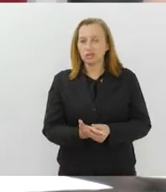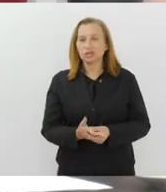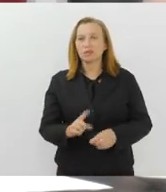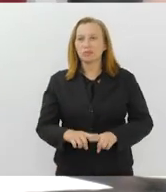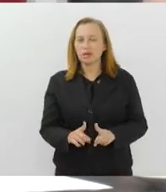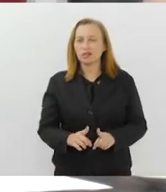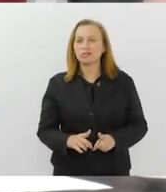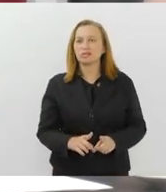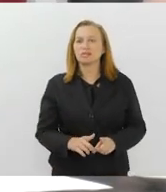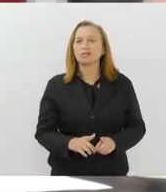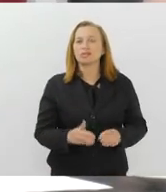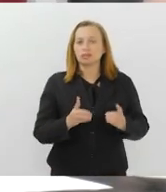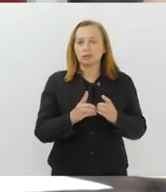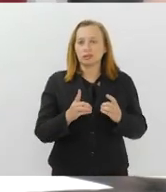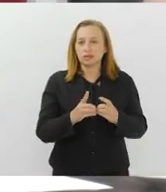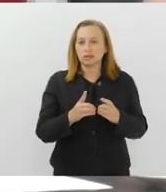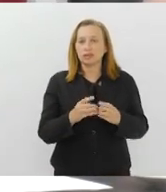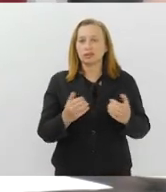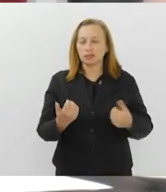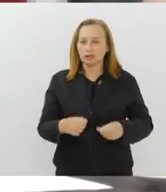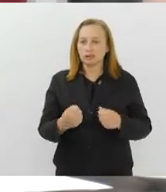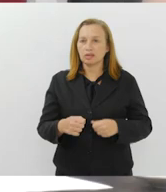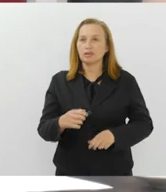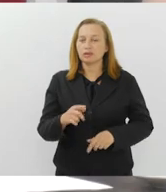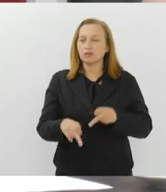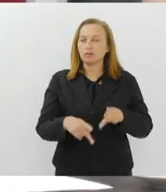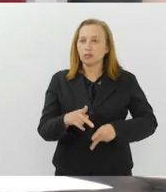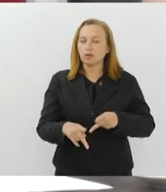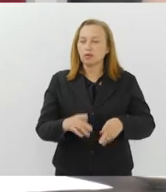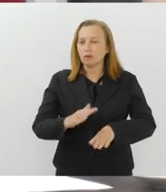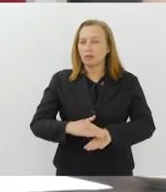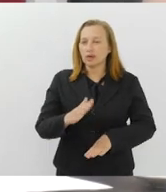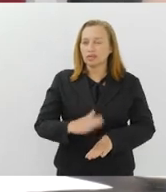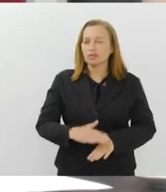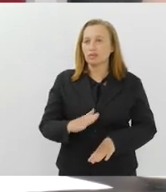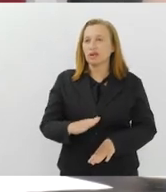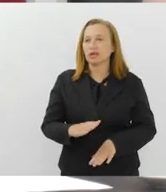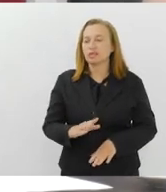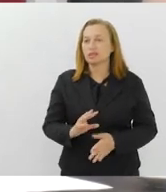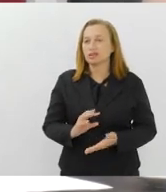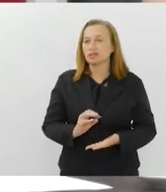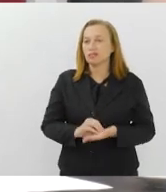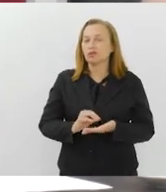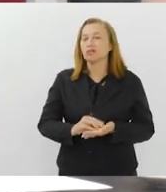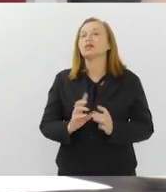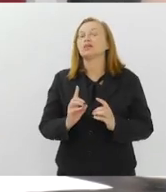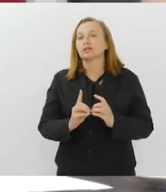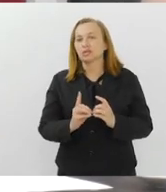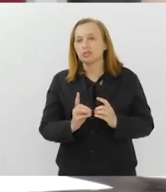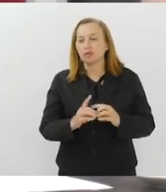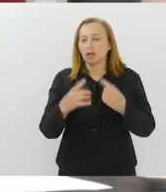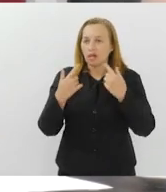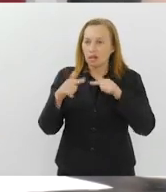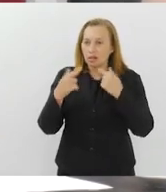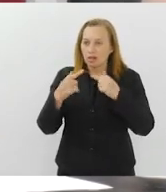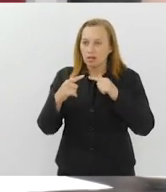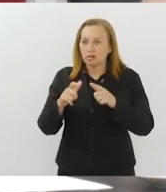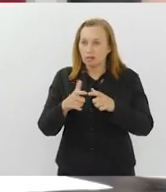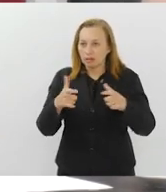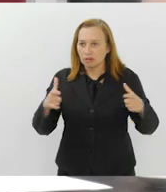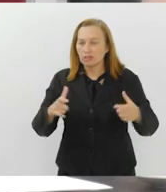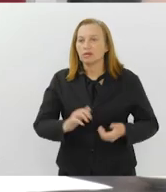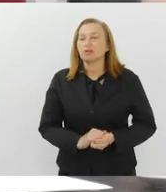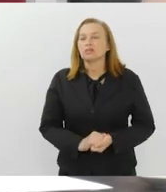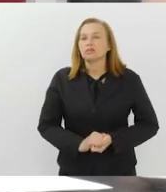de atendimento na demanda dessa população que está cada vez mais desassistida, está subindo a quantidade de reclamações, e o fato